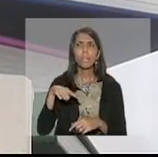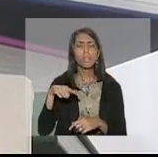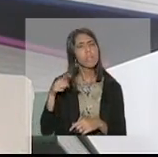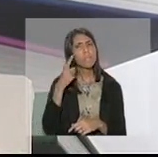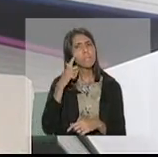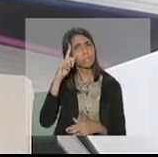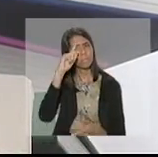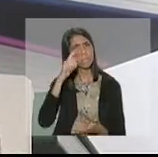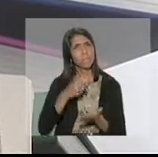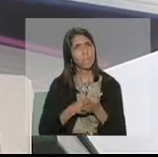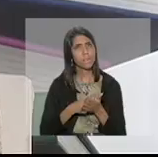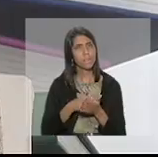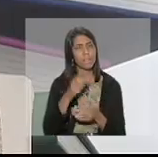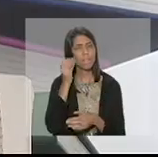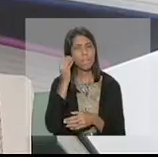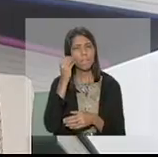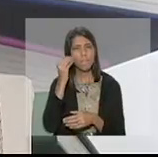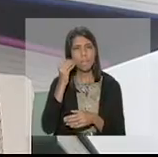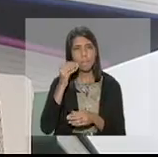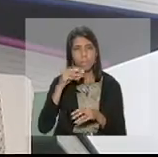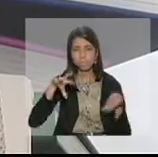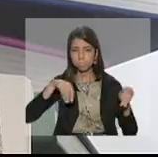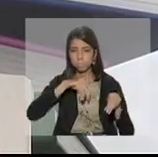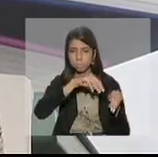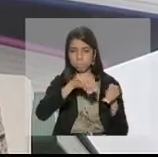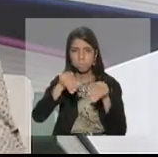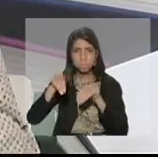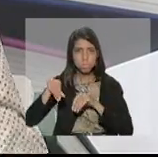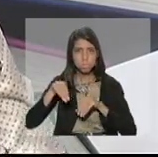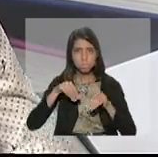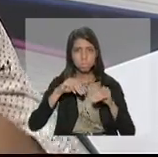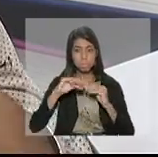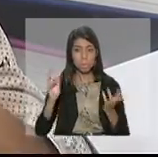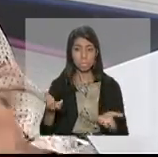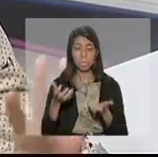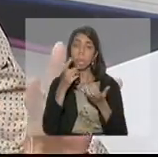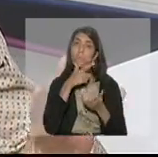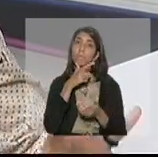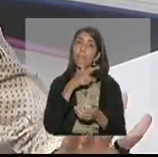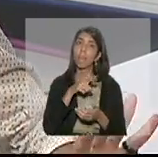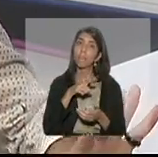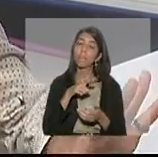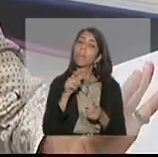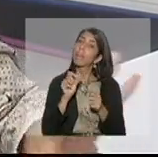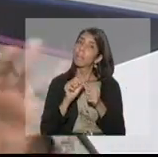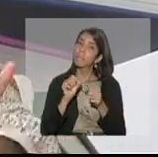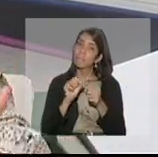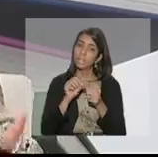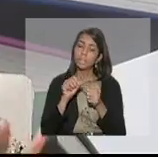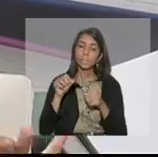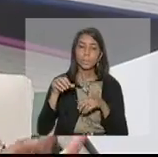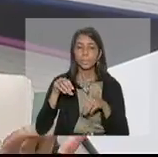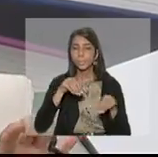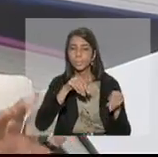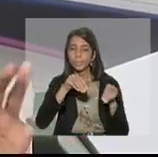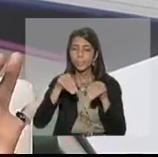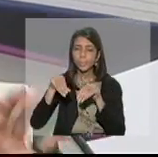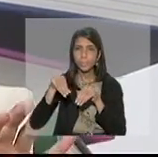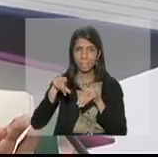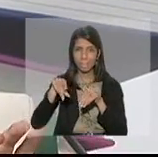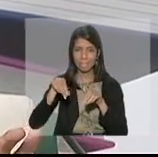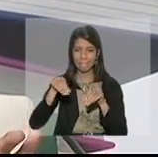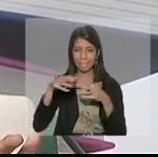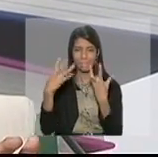gente virou e falou, vamos jogar a composteira aqui, né? E vamos. E a gente botou a composteira naquela